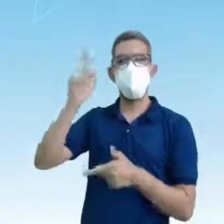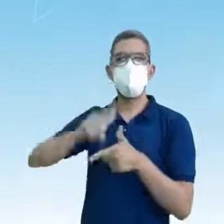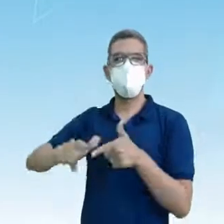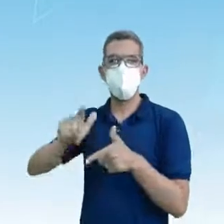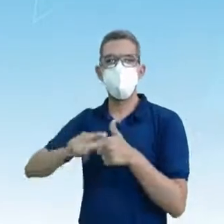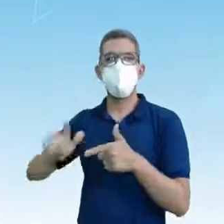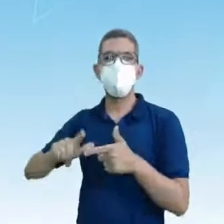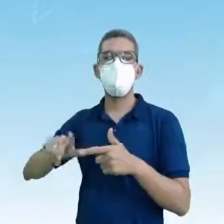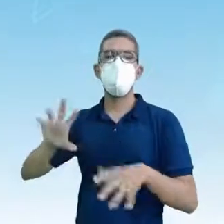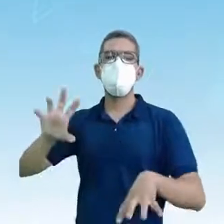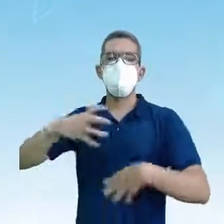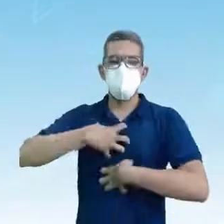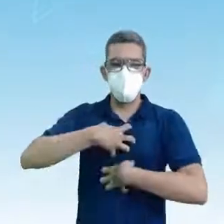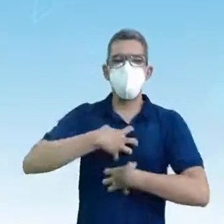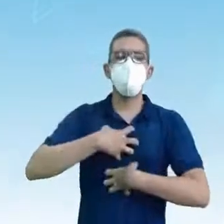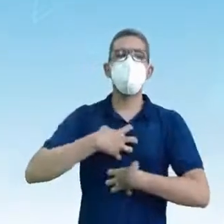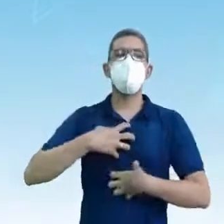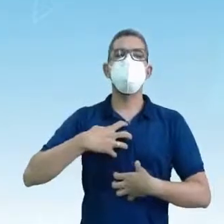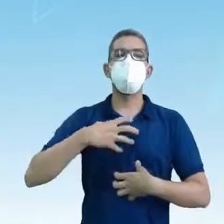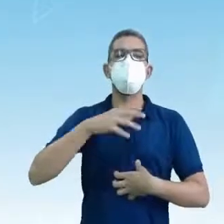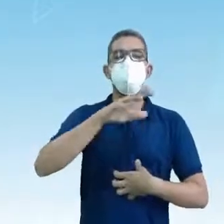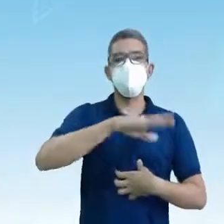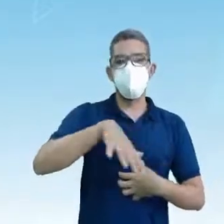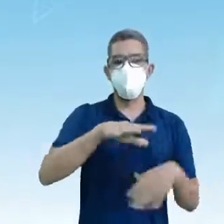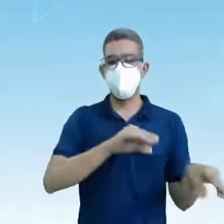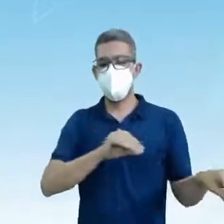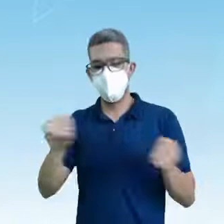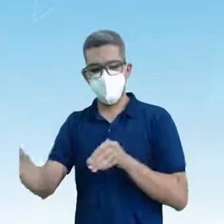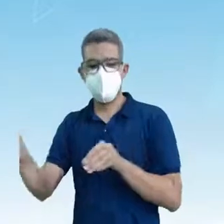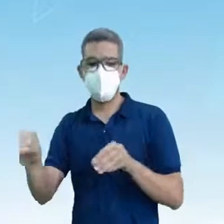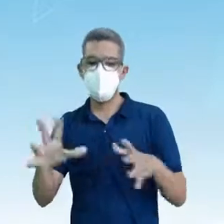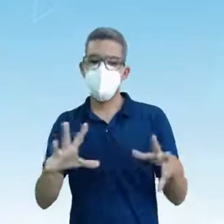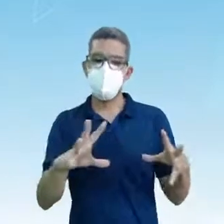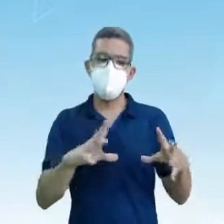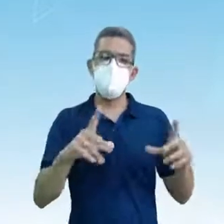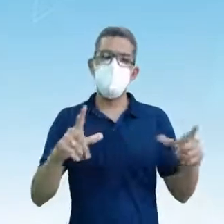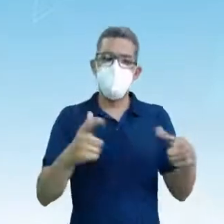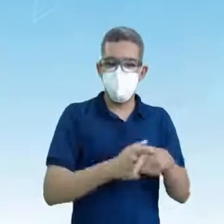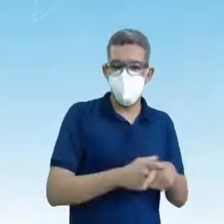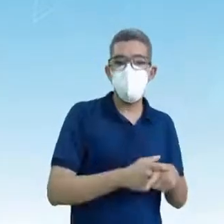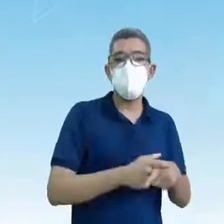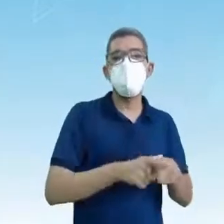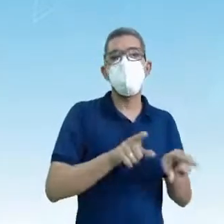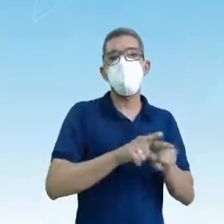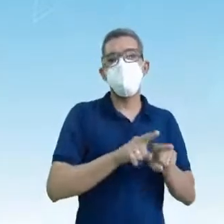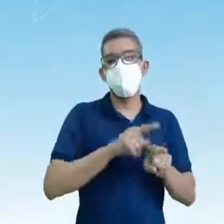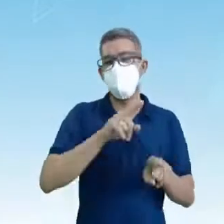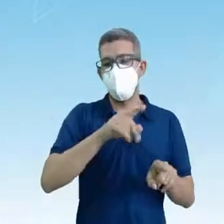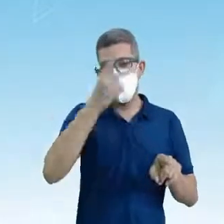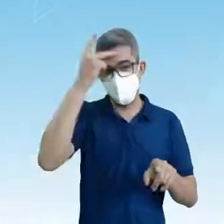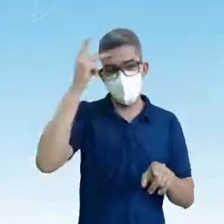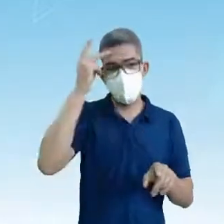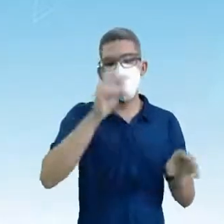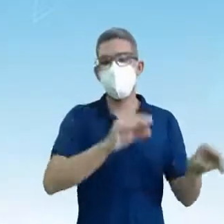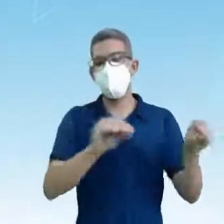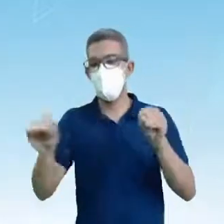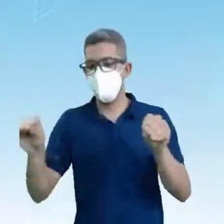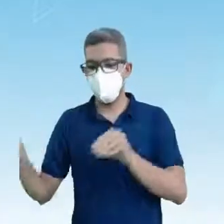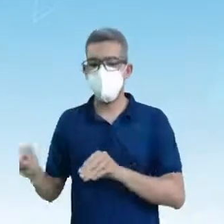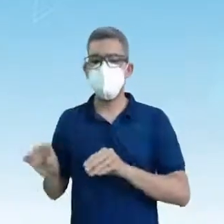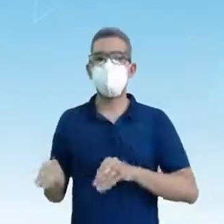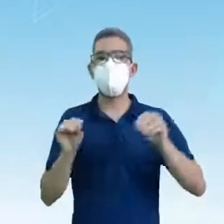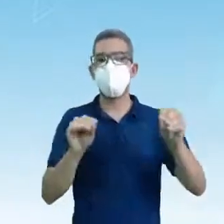natural causa aí nos processos de extinção e da migração de espécie. Só que eu foquei